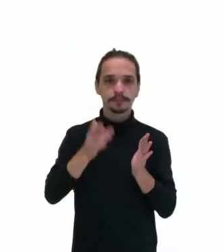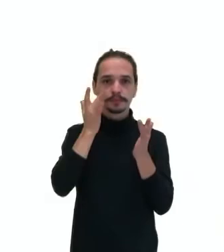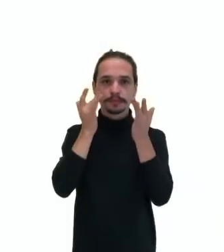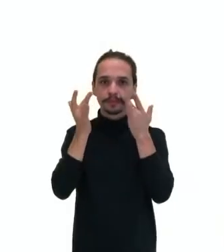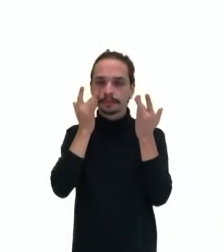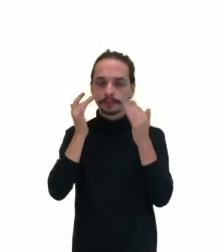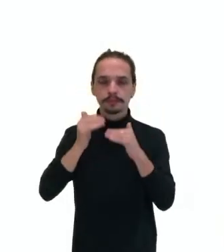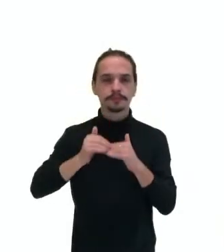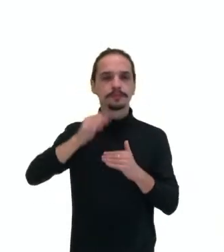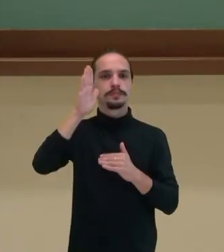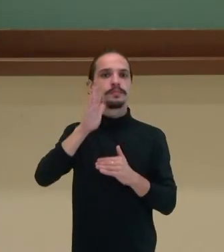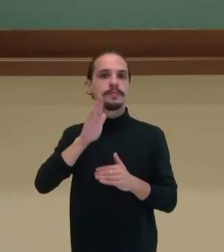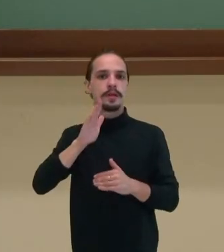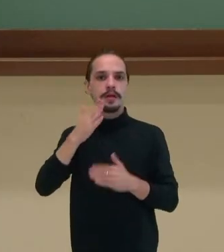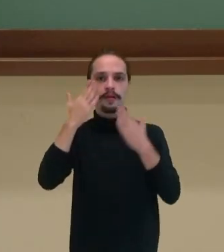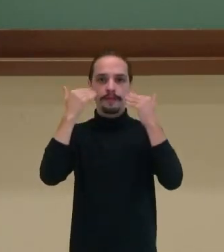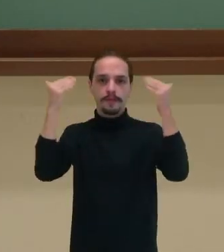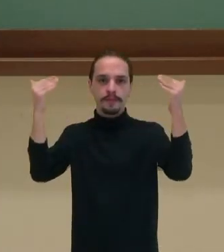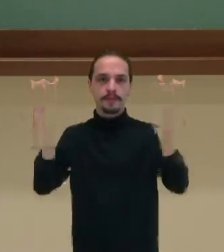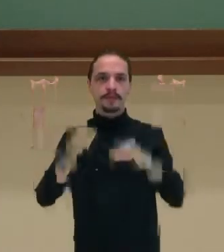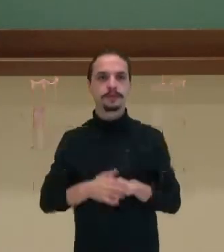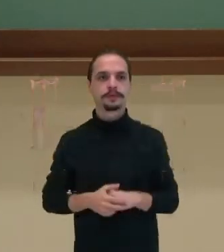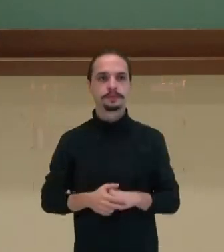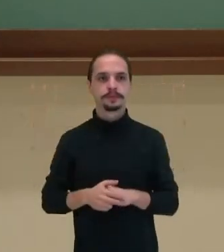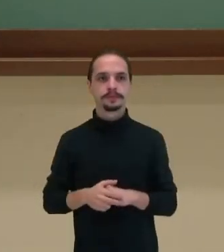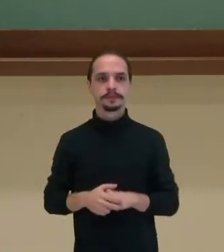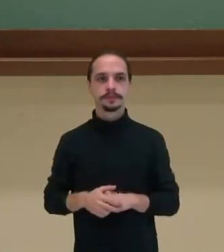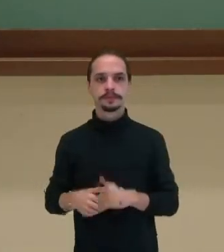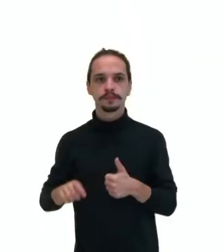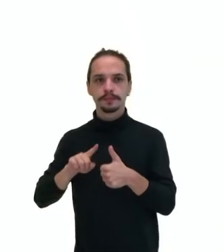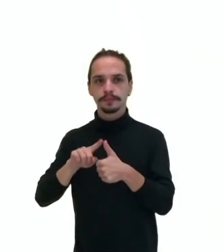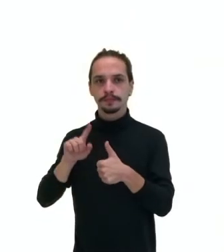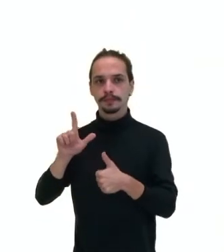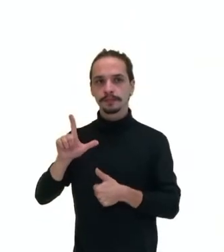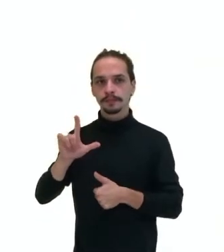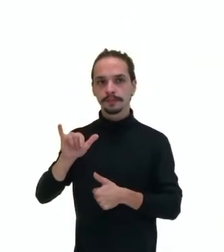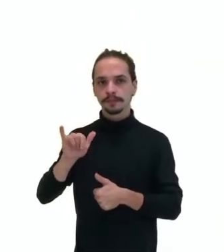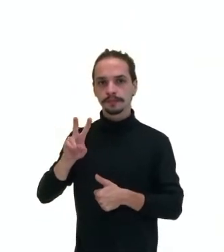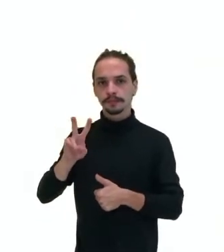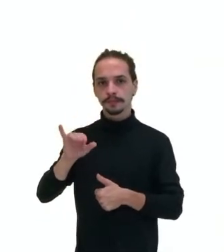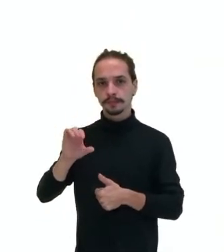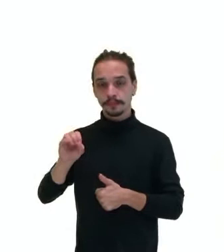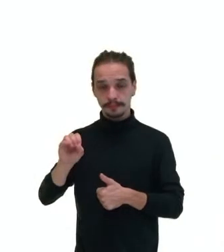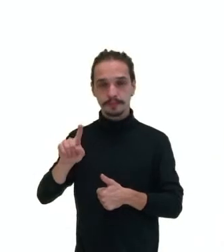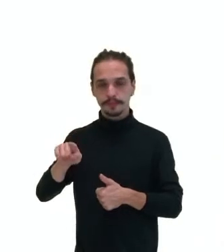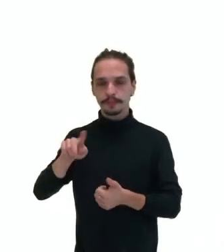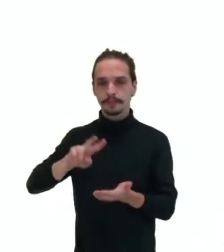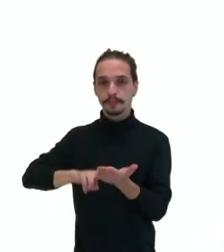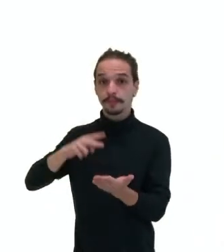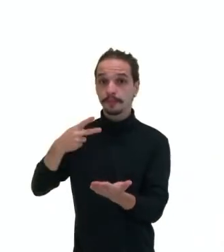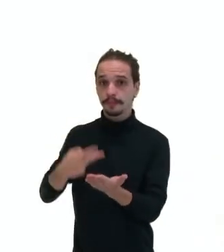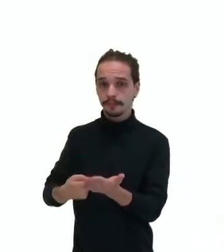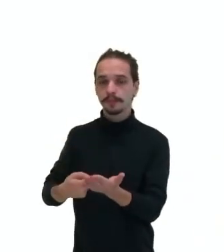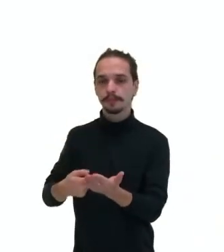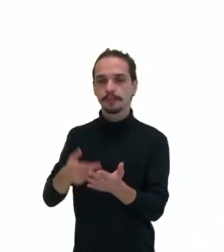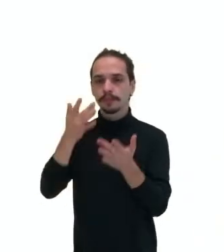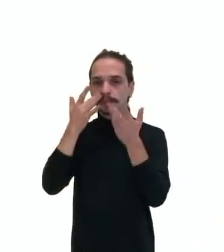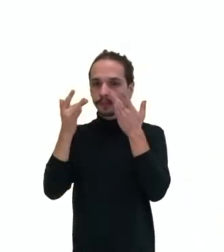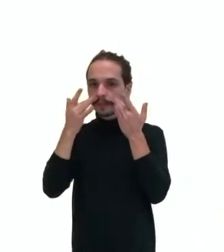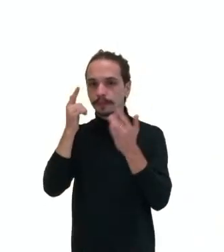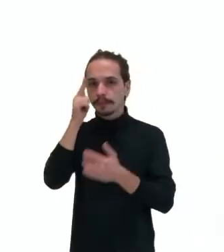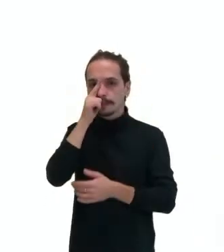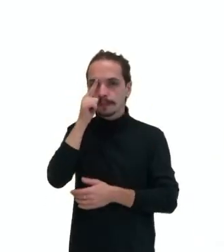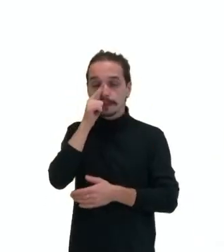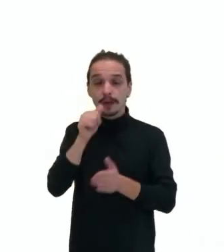destaques, né? Tem outros, a gente vai citar 5. Livio Andrônico, né, tradutor das peças gregas. Lembra que lá no início eram